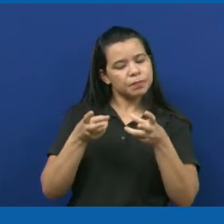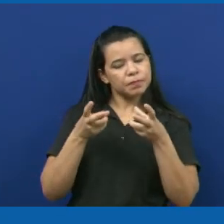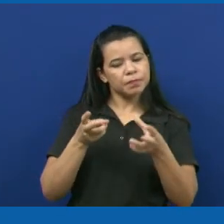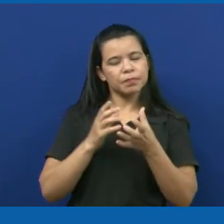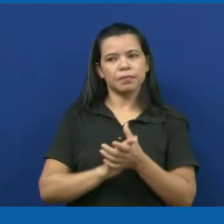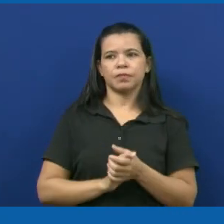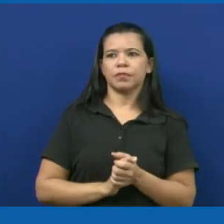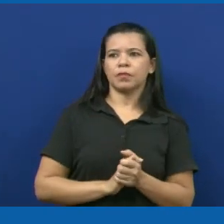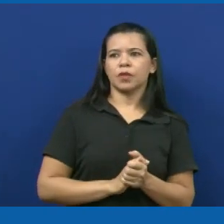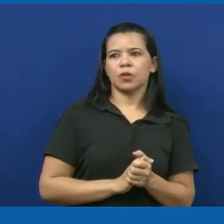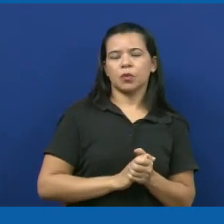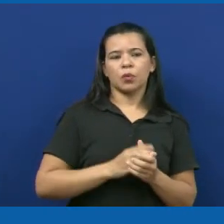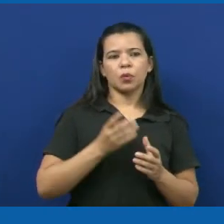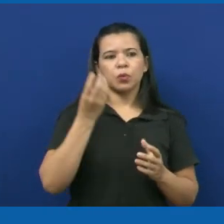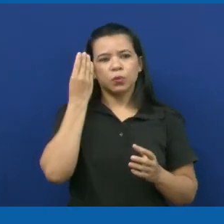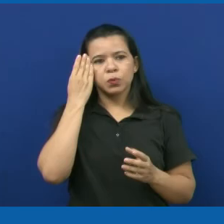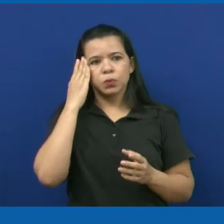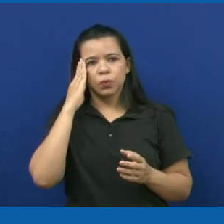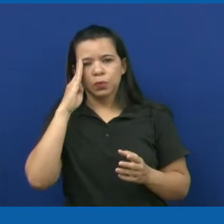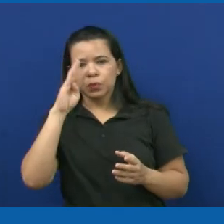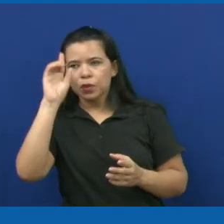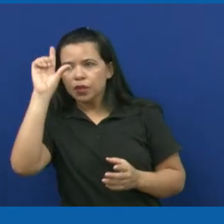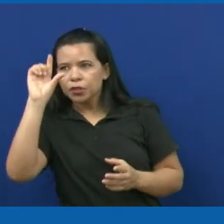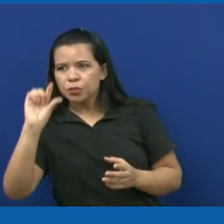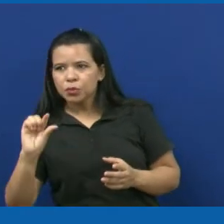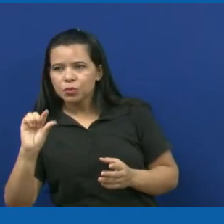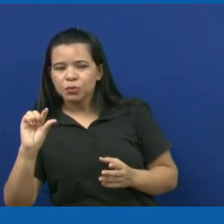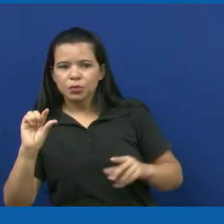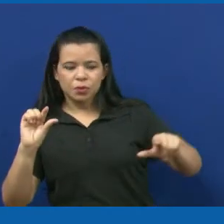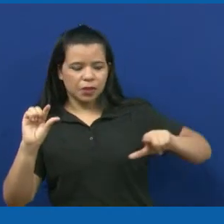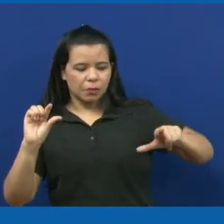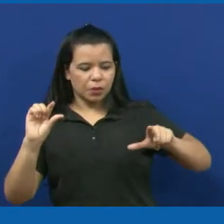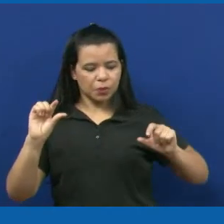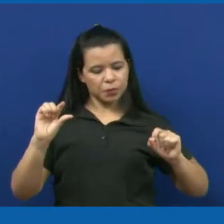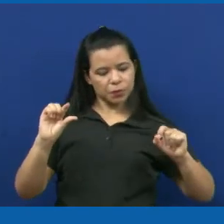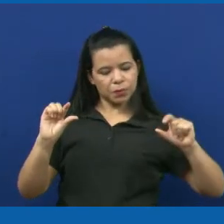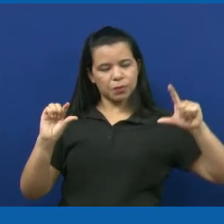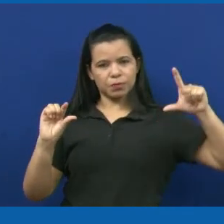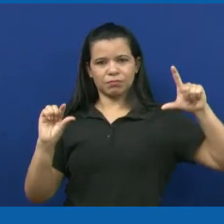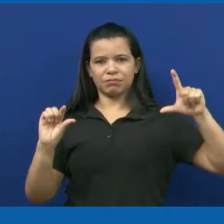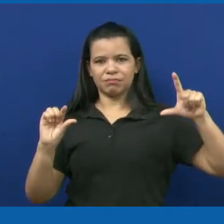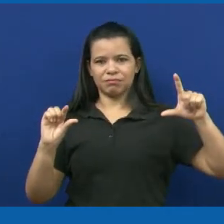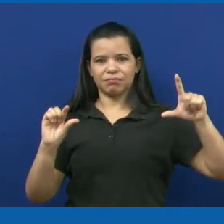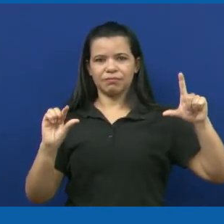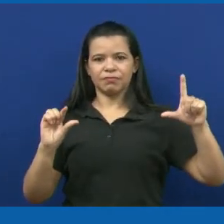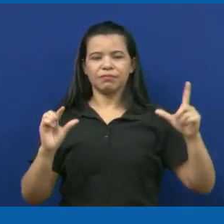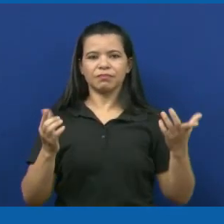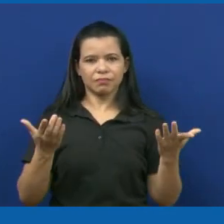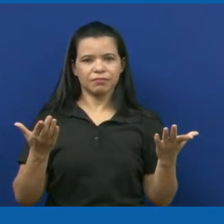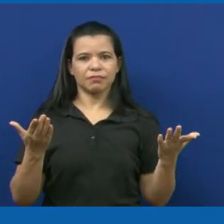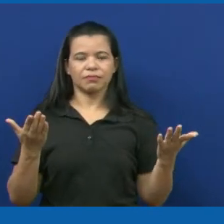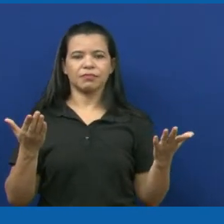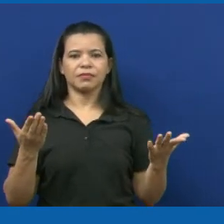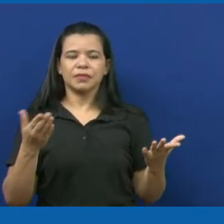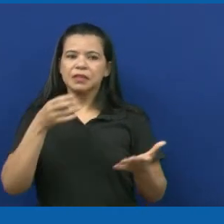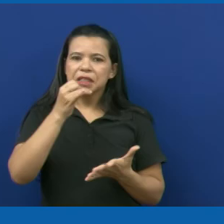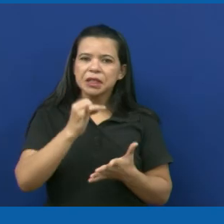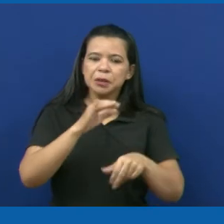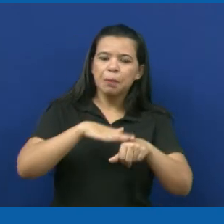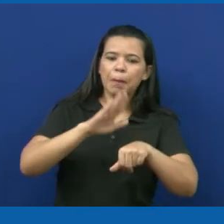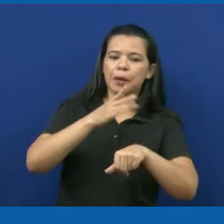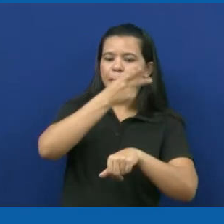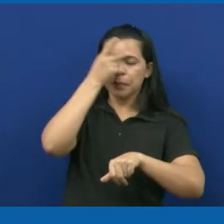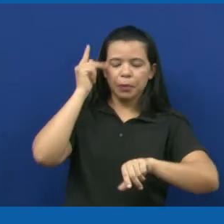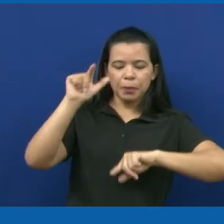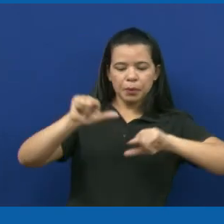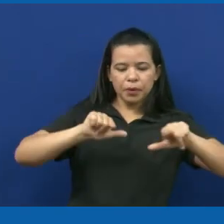e isso vai implicar no aumento da quantidade de trabalhadores. Né? Isso é bem intuitivo, é bem lógico. Se eu tenho mais gente trabalhando, a obra